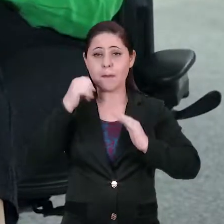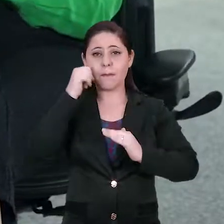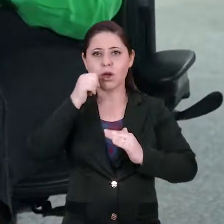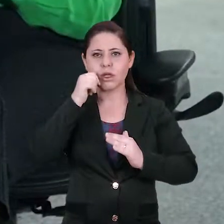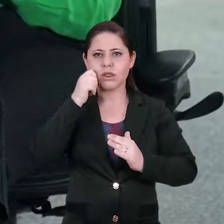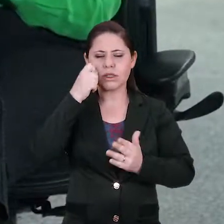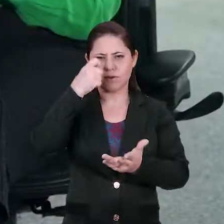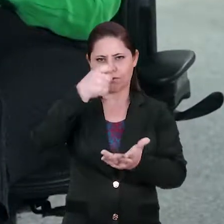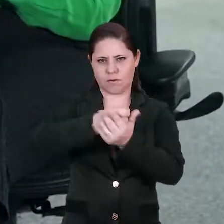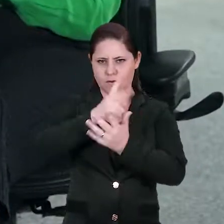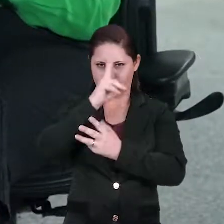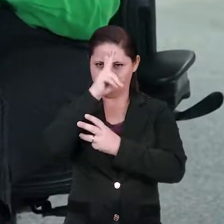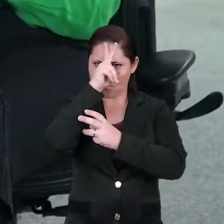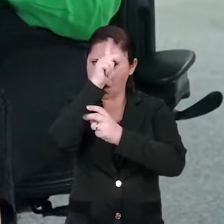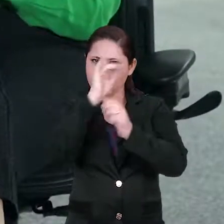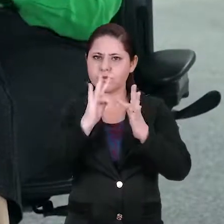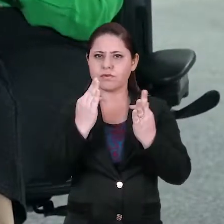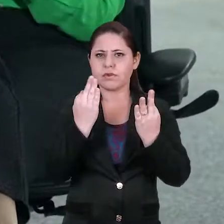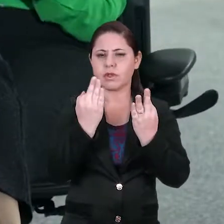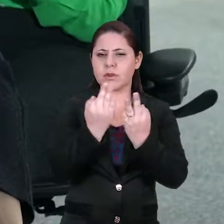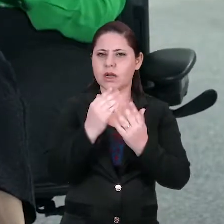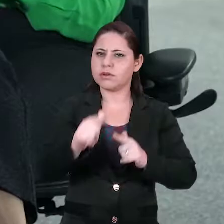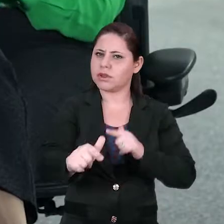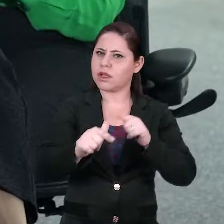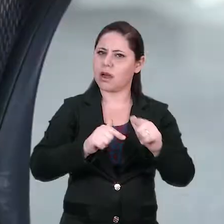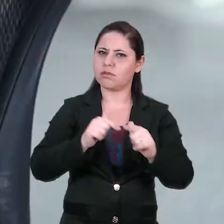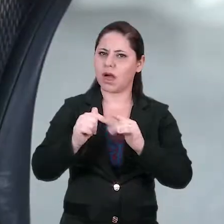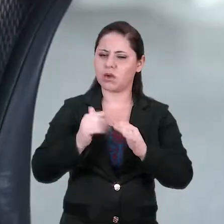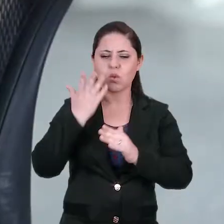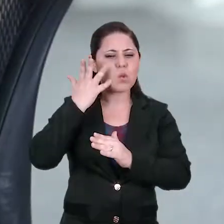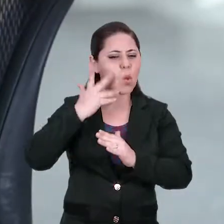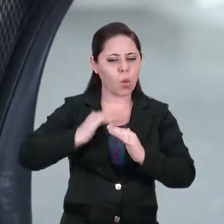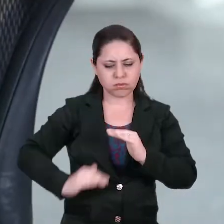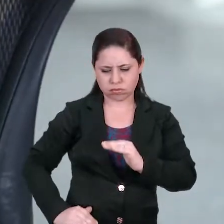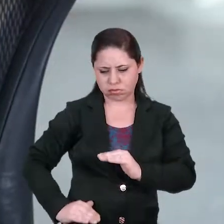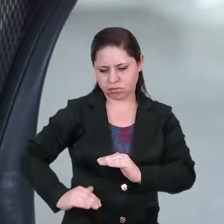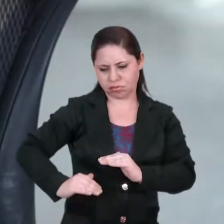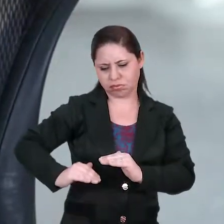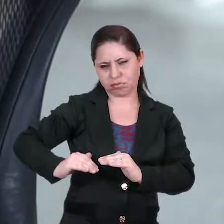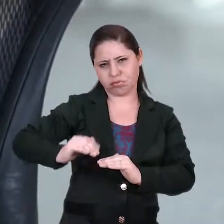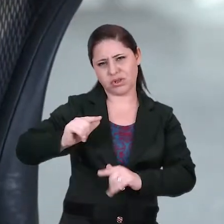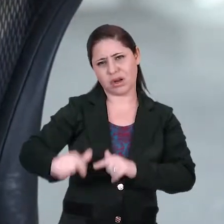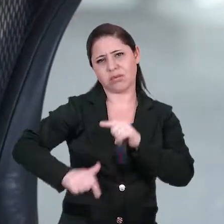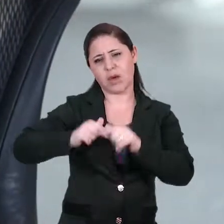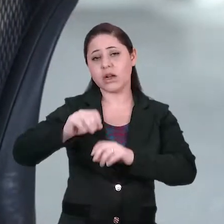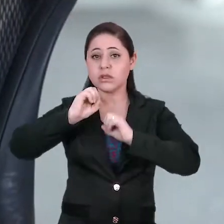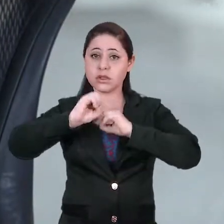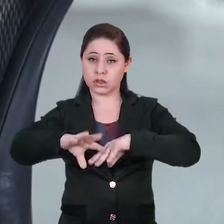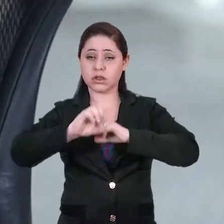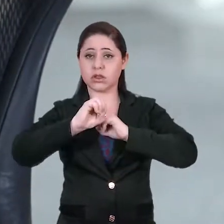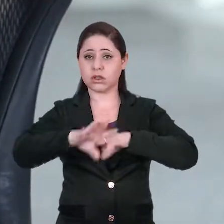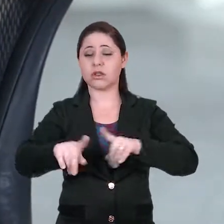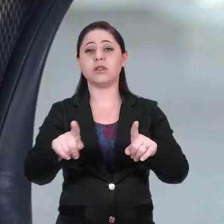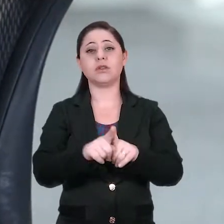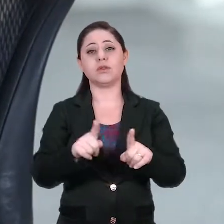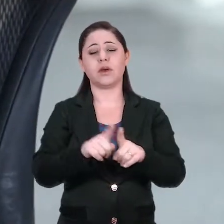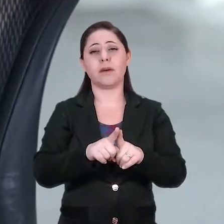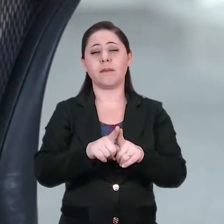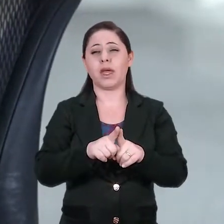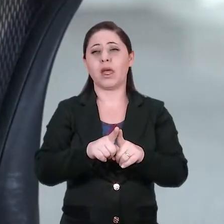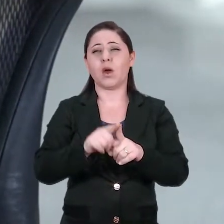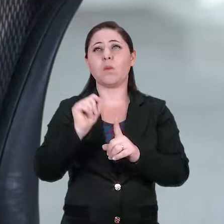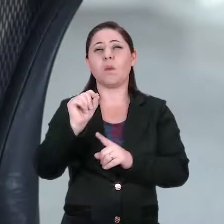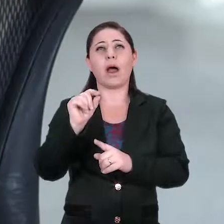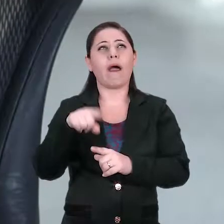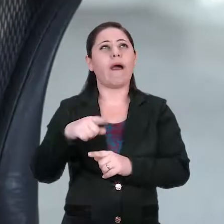as mulheres sempre foram muito fortes na minha família, trabalhávamos desde cedo, eu comecei a trabalhar muito cedo, dando aula, que